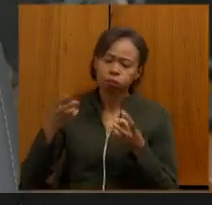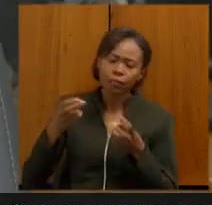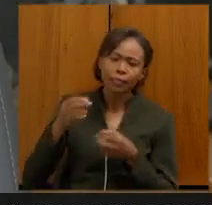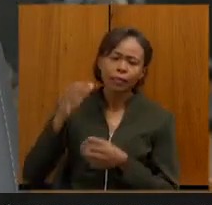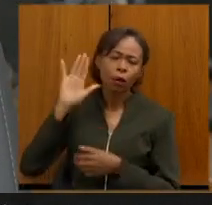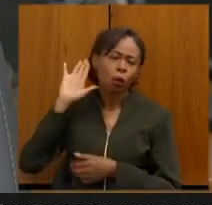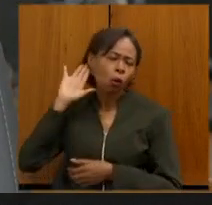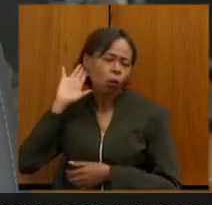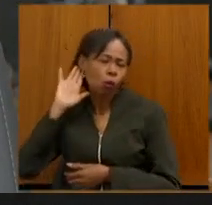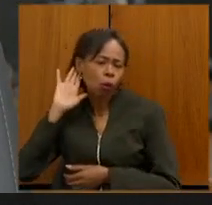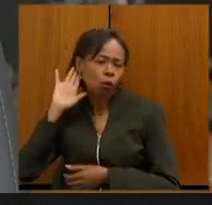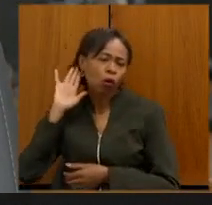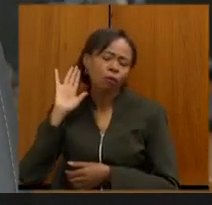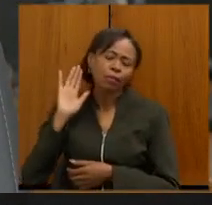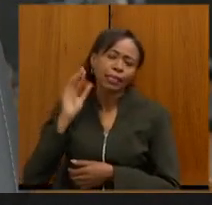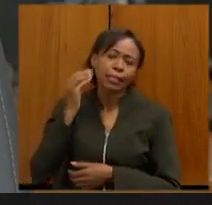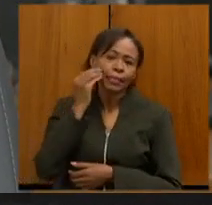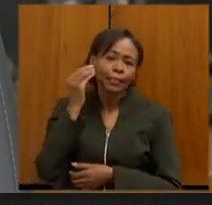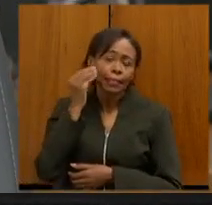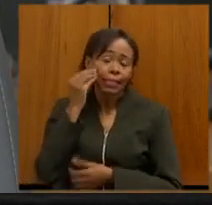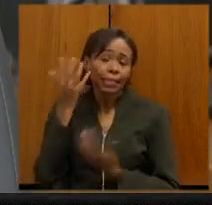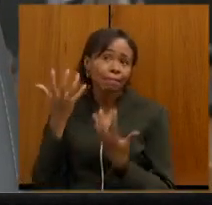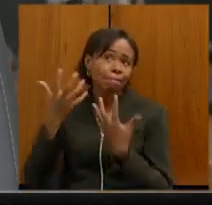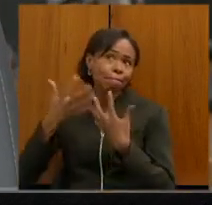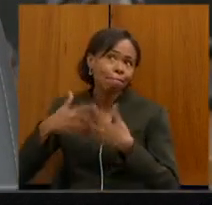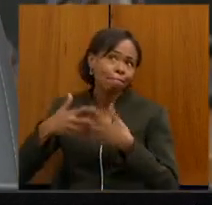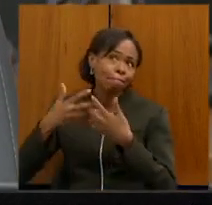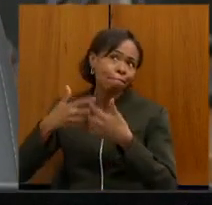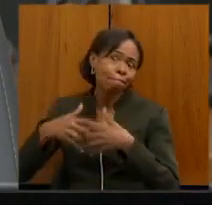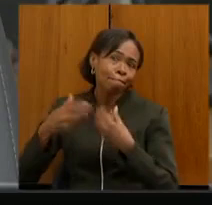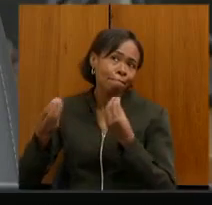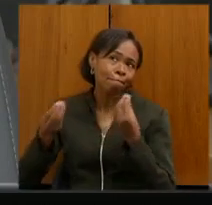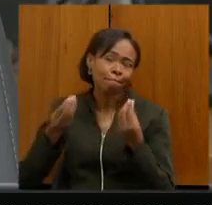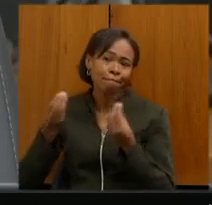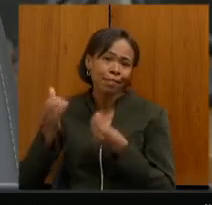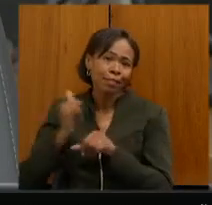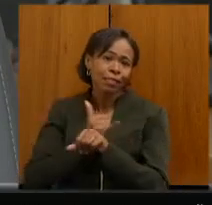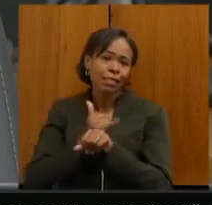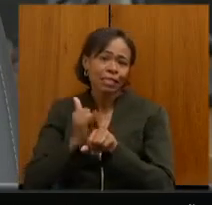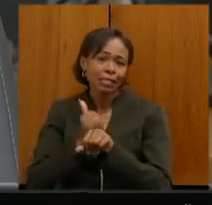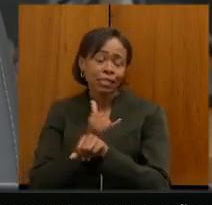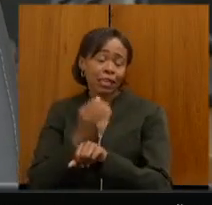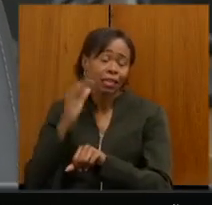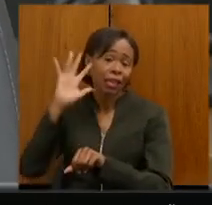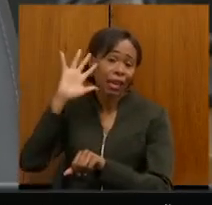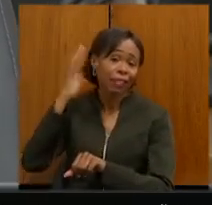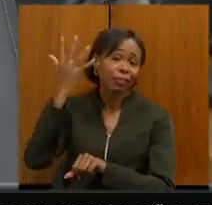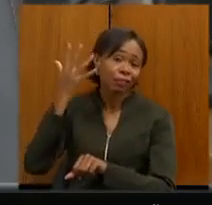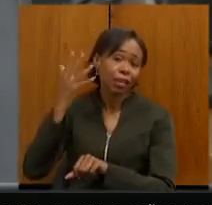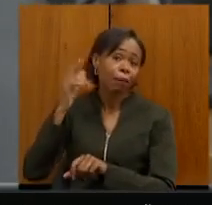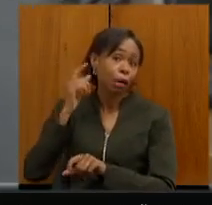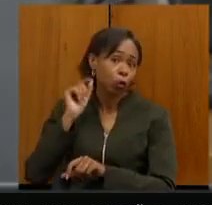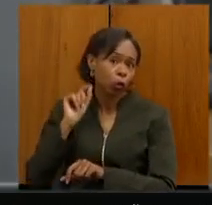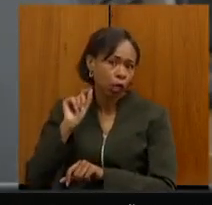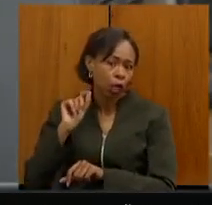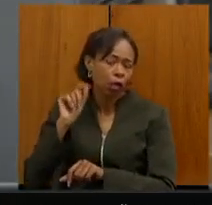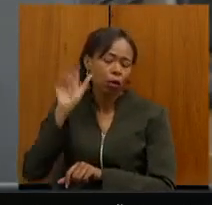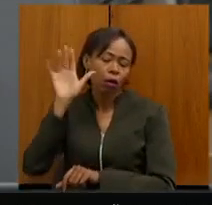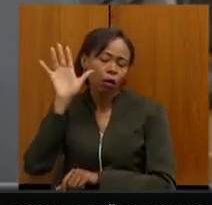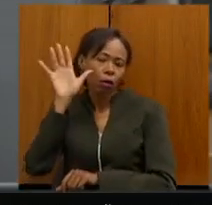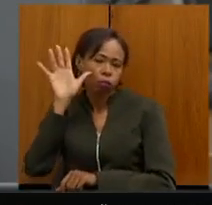ouve e tenta sempre pensar uma solução alternativa uma oportunidade mas a partir da escuta né bom